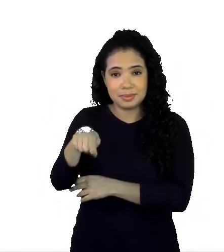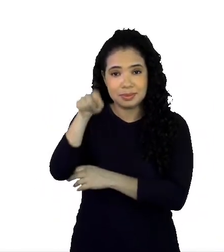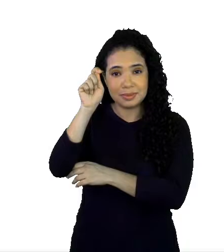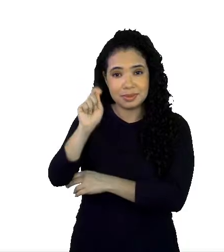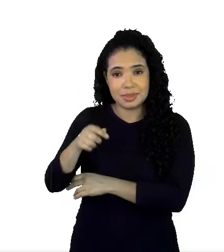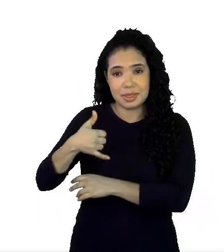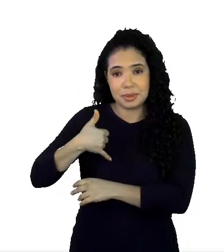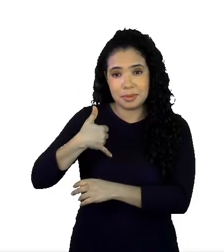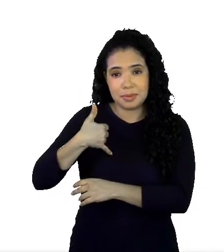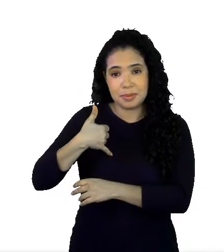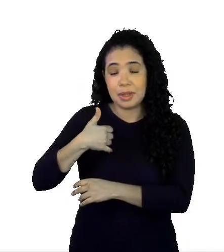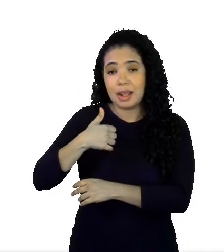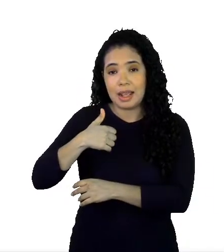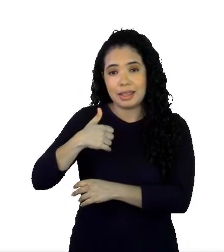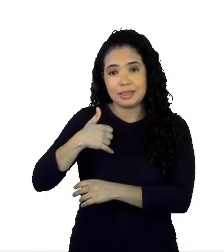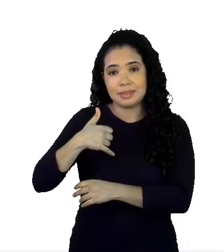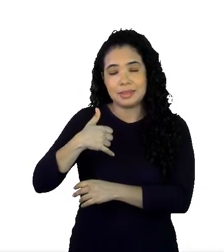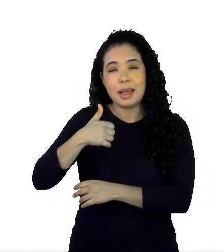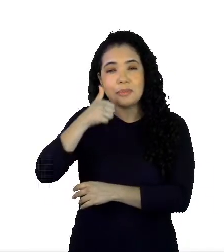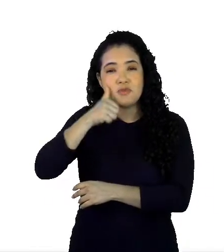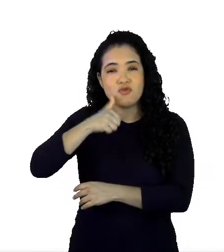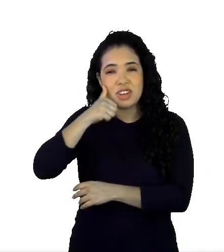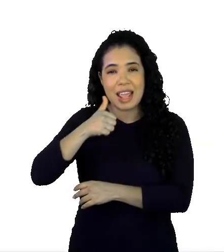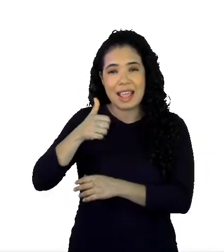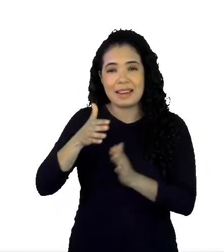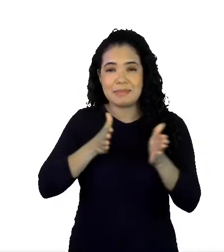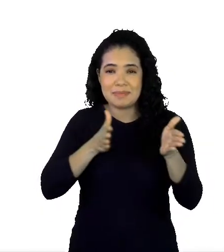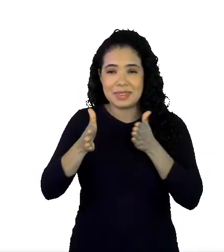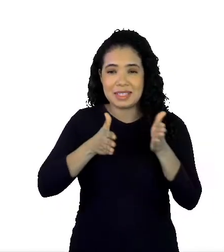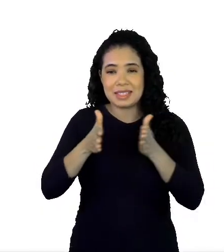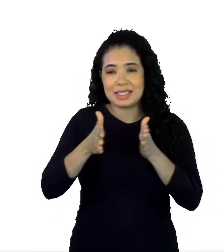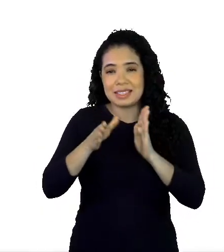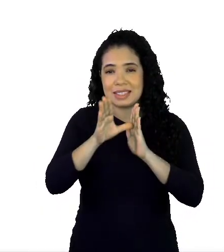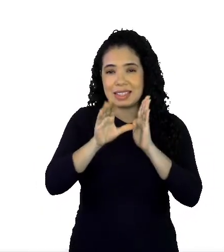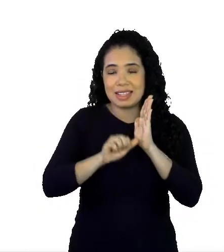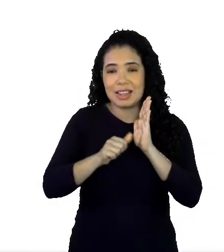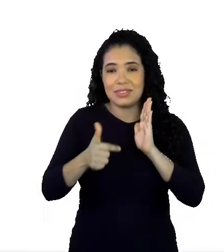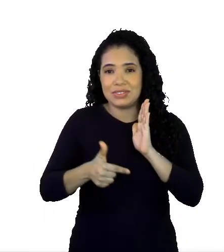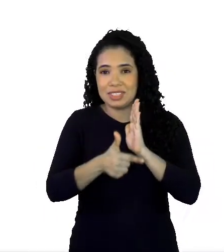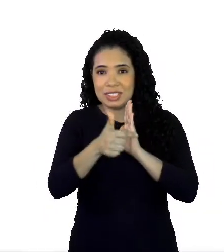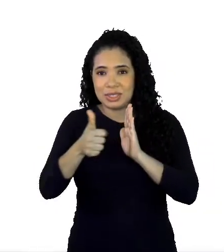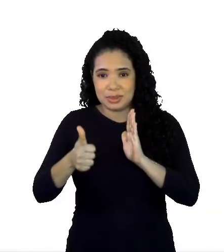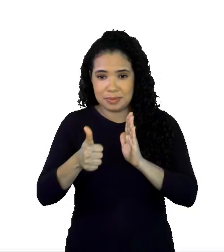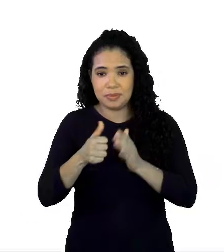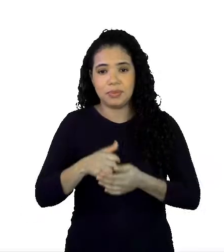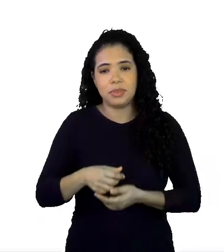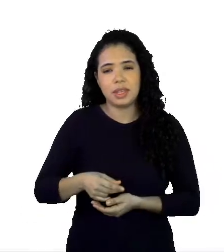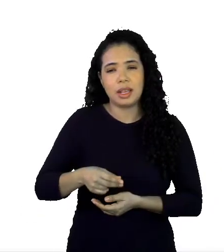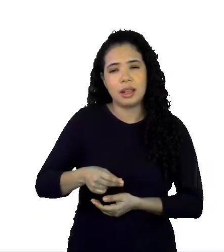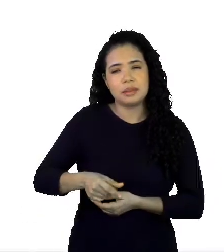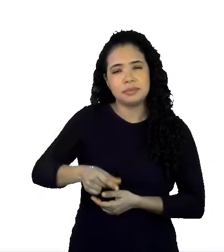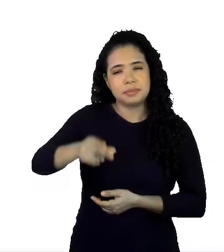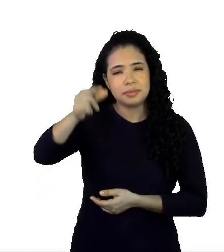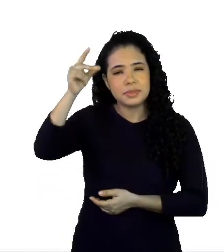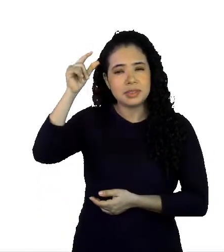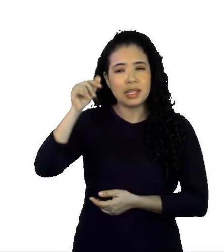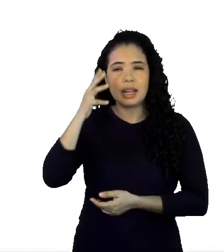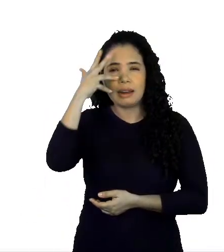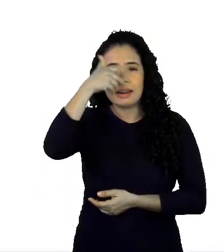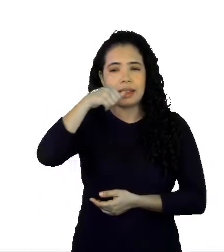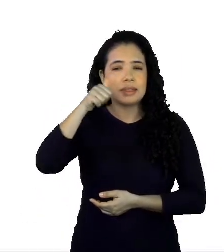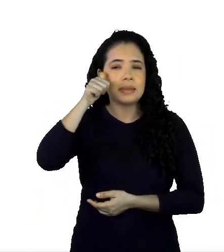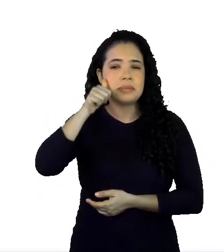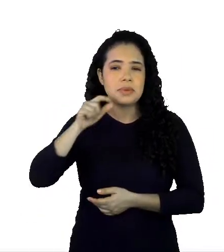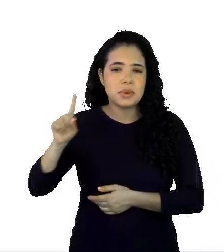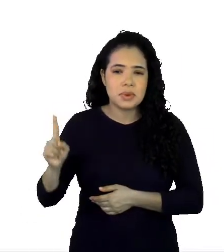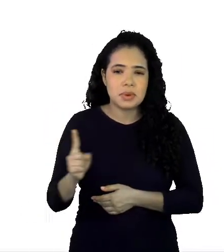do Século XXI. Diz assim: era uma vez uma linda moça que perguntou a um lindo rapaz: